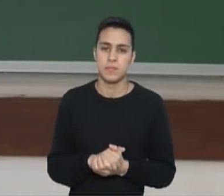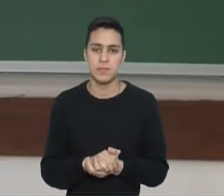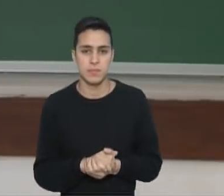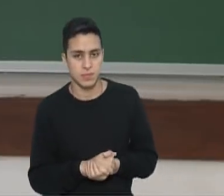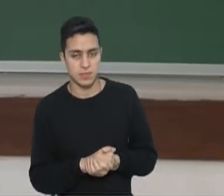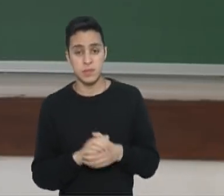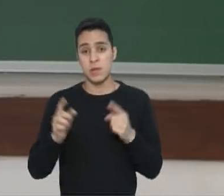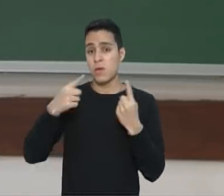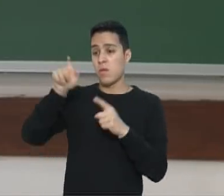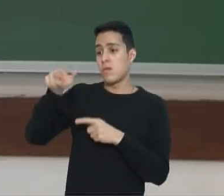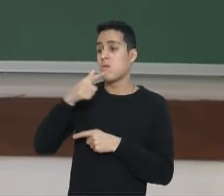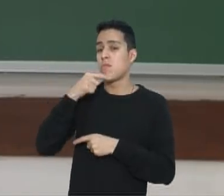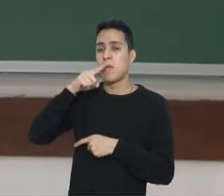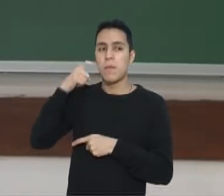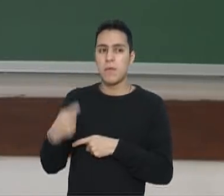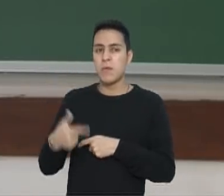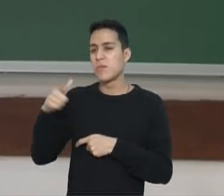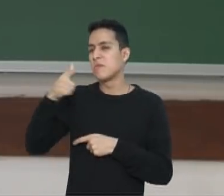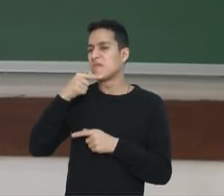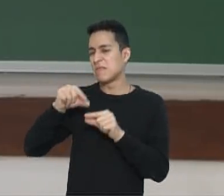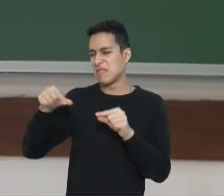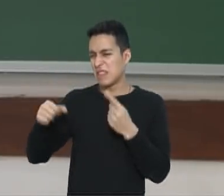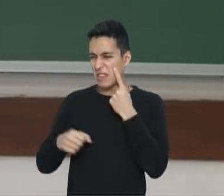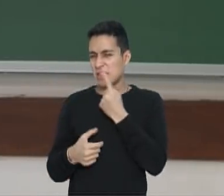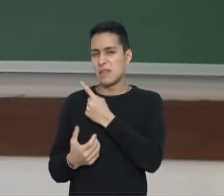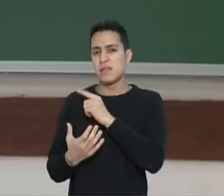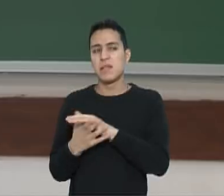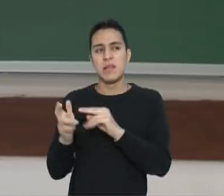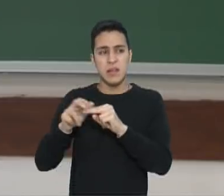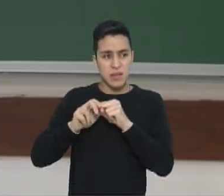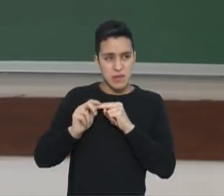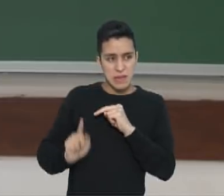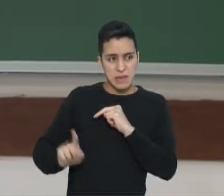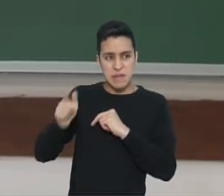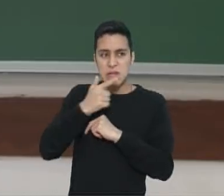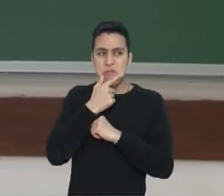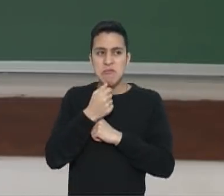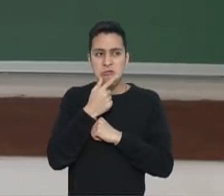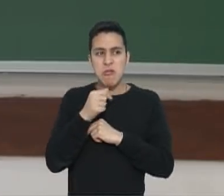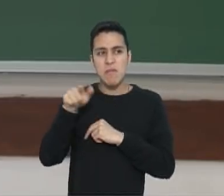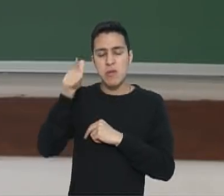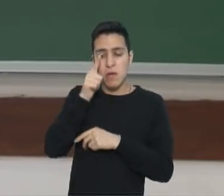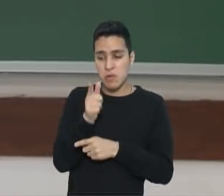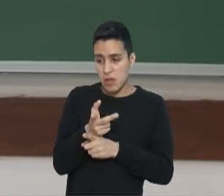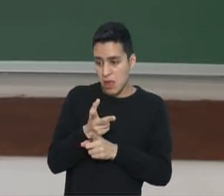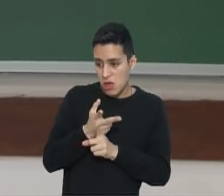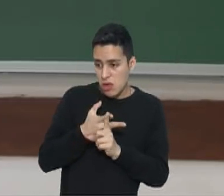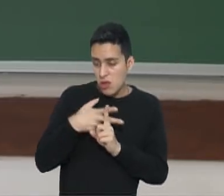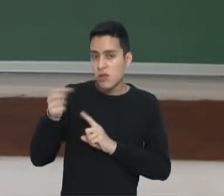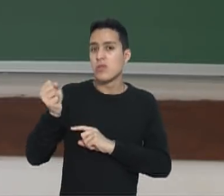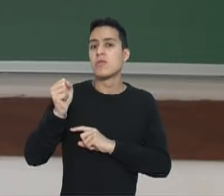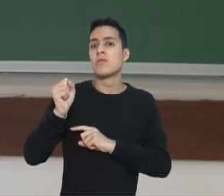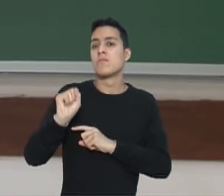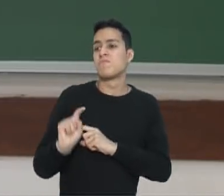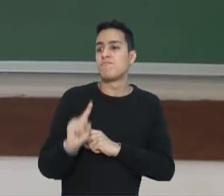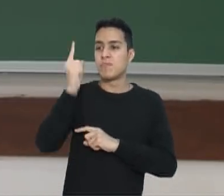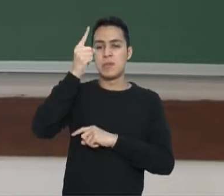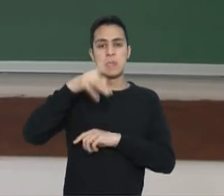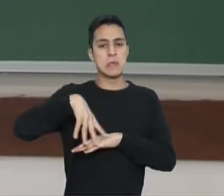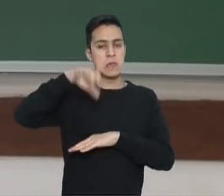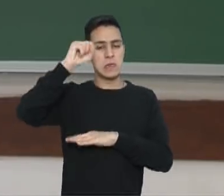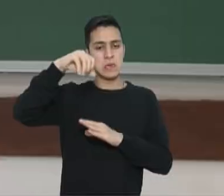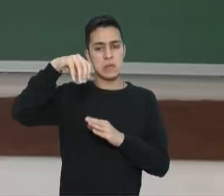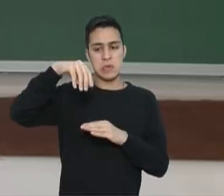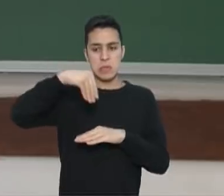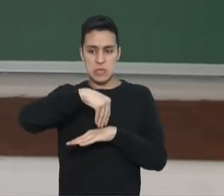contra um russo chamado Anatoly Karpov. Por isso, Karpov conquista o título mundial de xadrez em 75 sem haver competido.